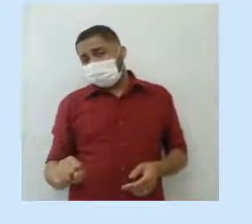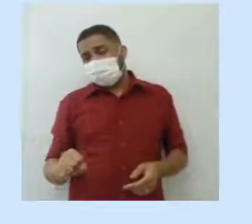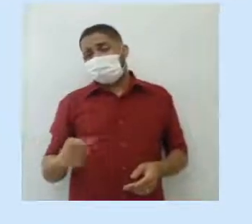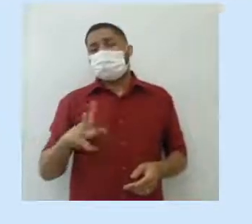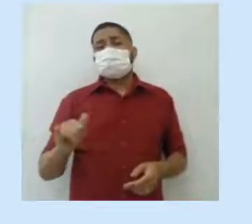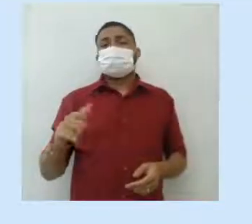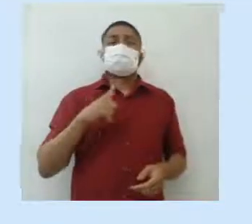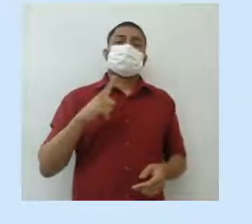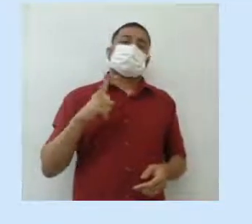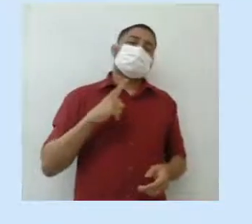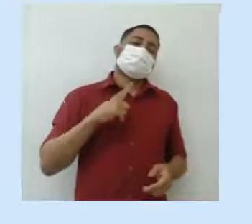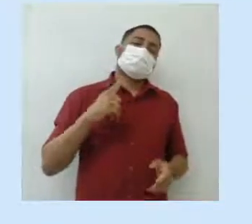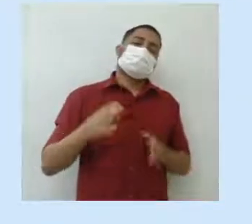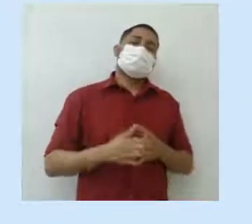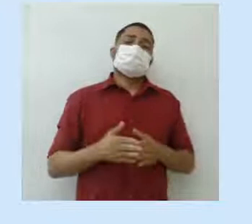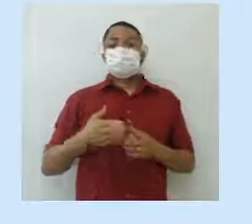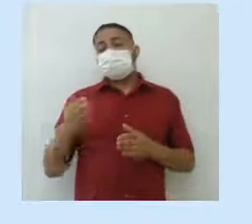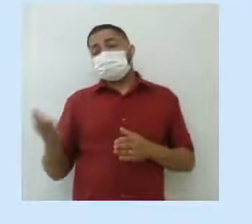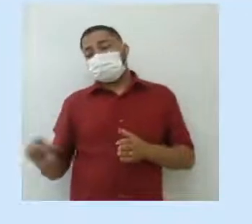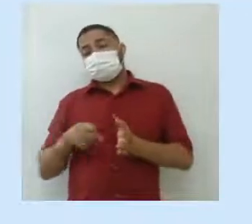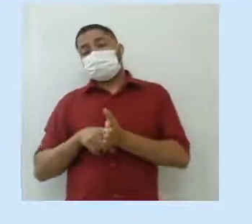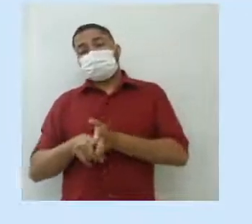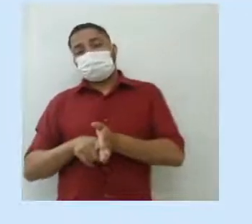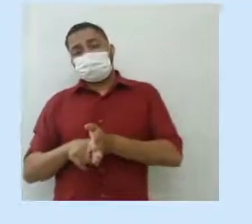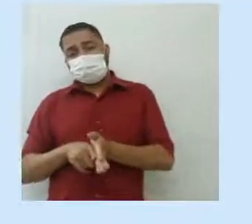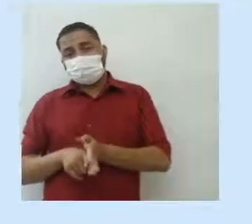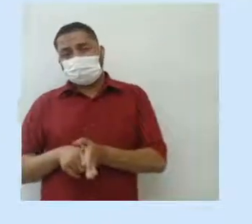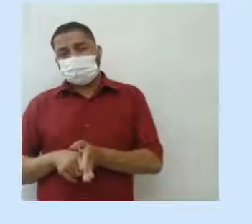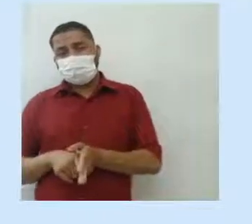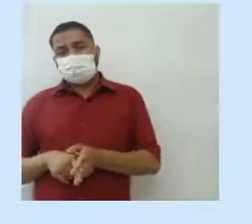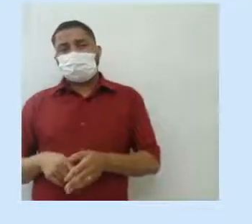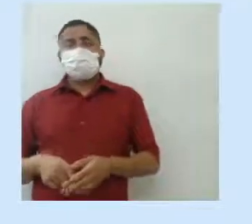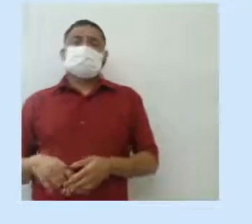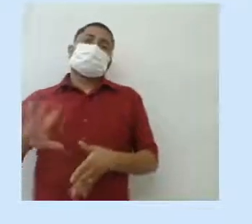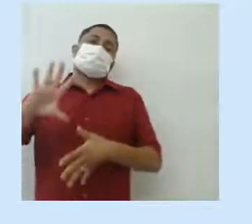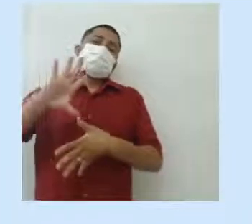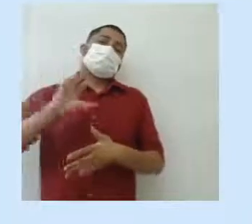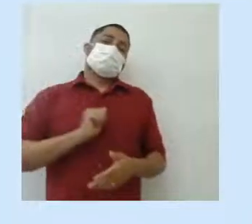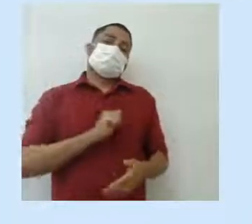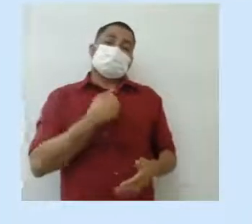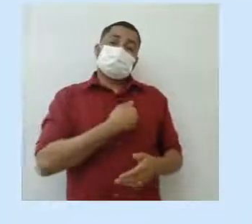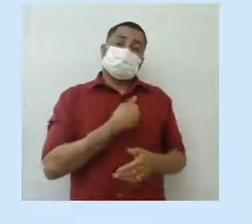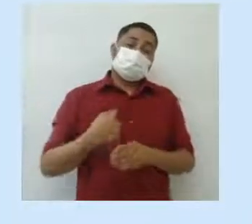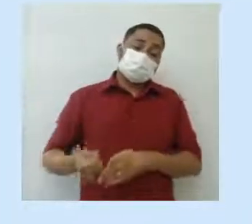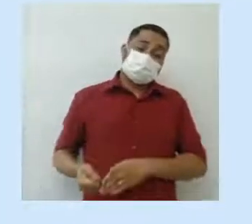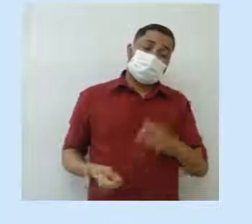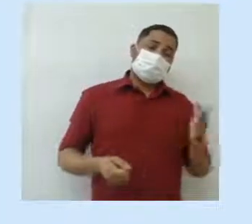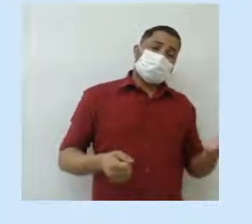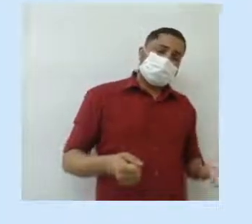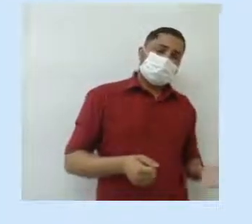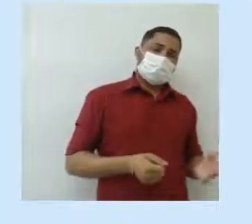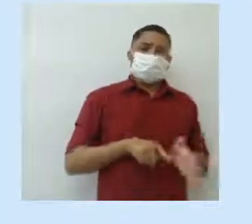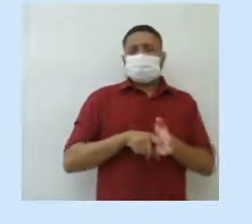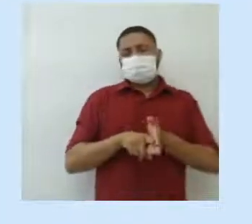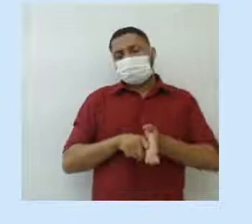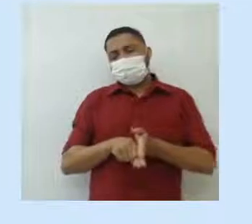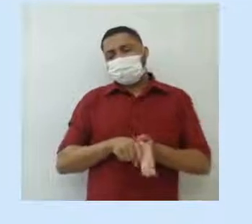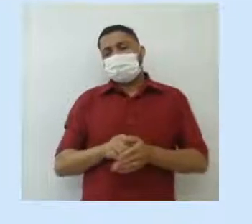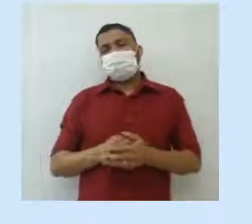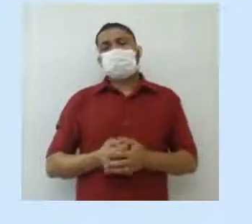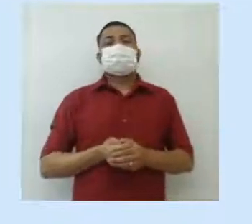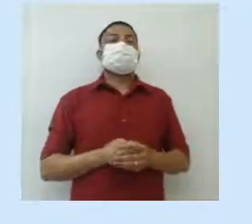ter, de um lado, né, a exploração na América Espanhola, do outro lado, a exploração na